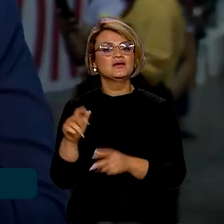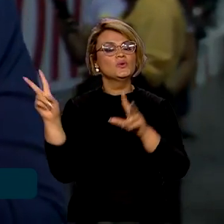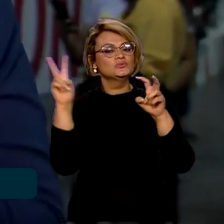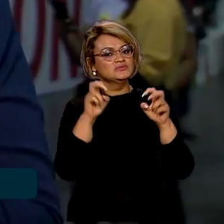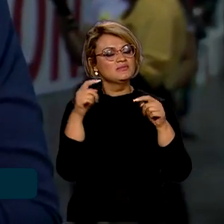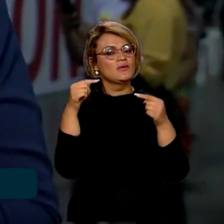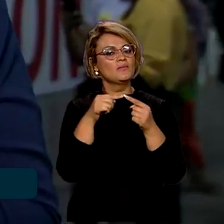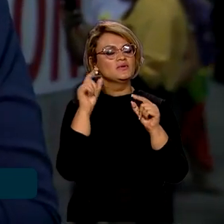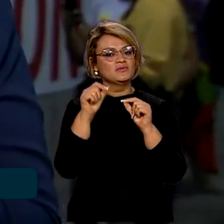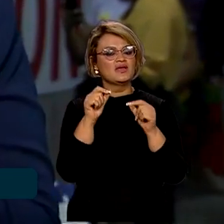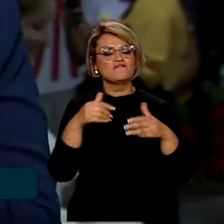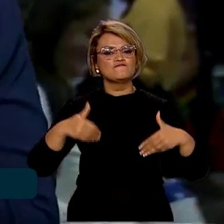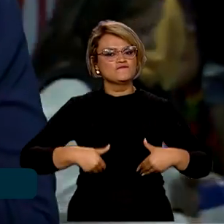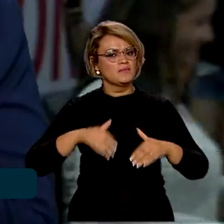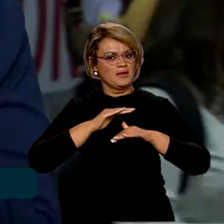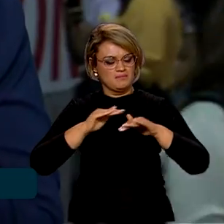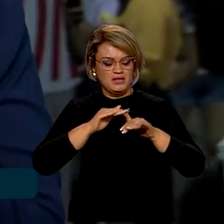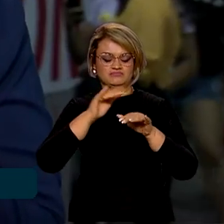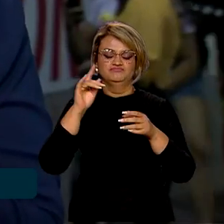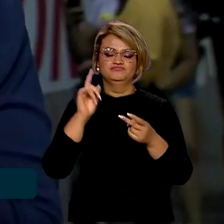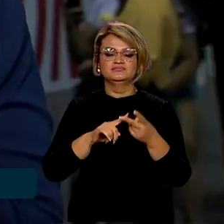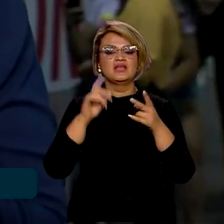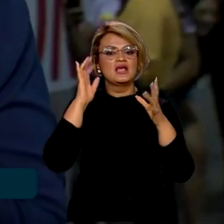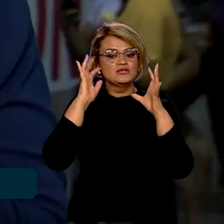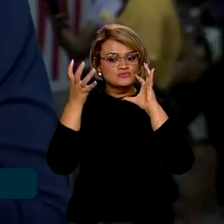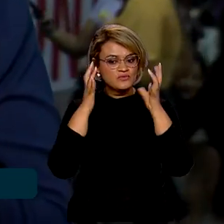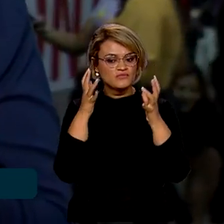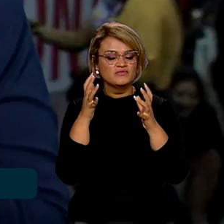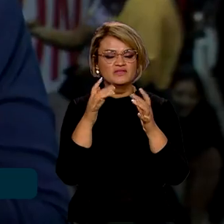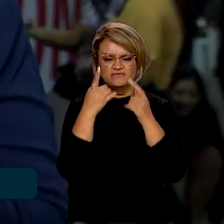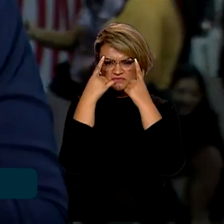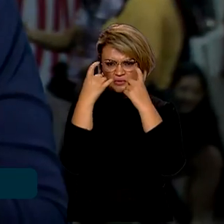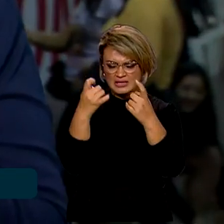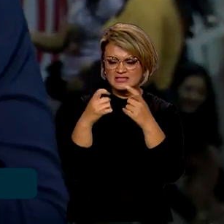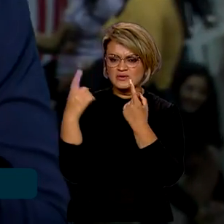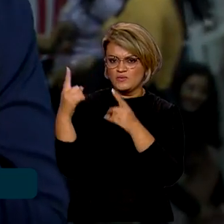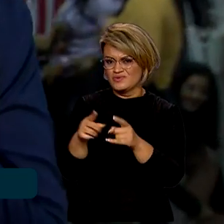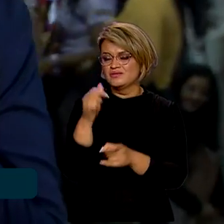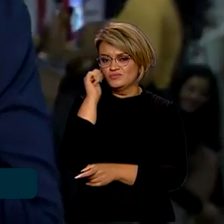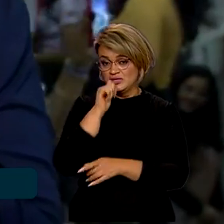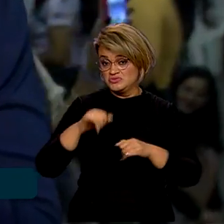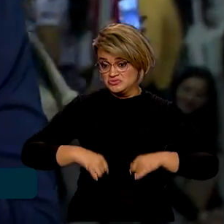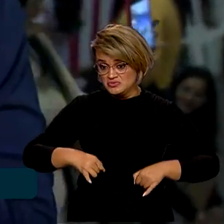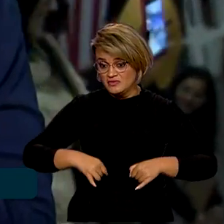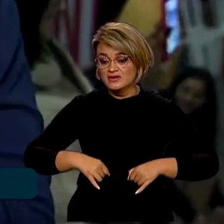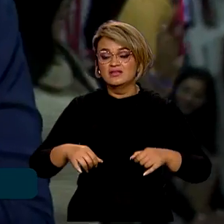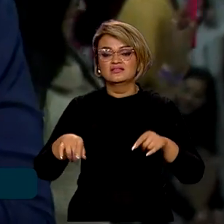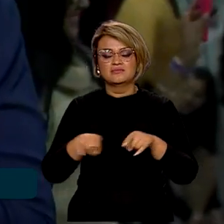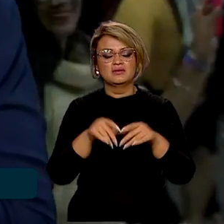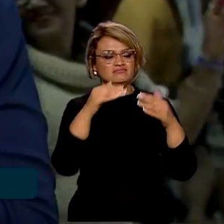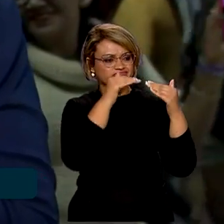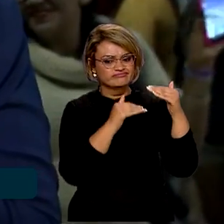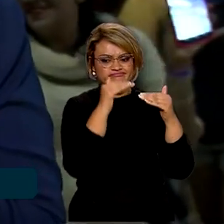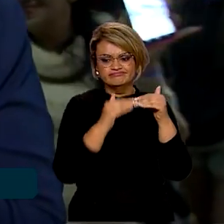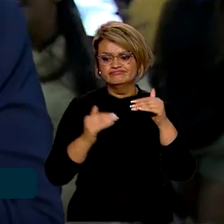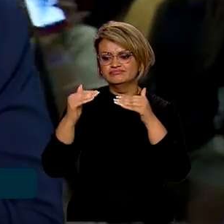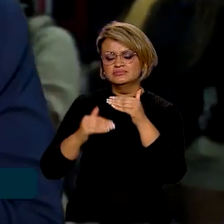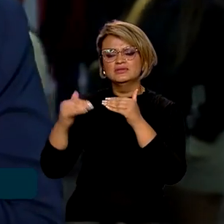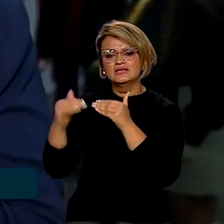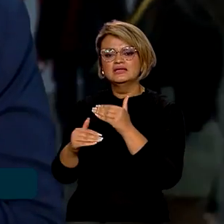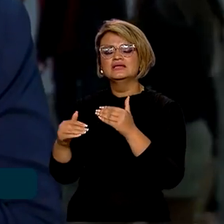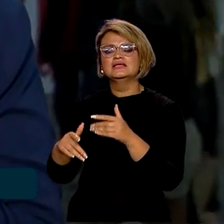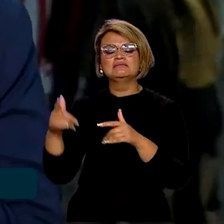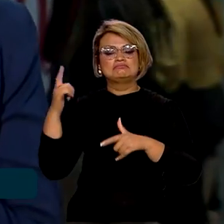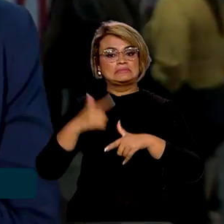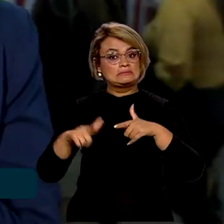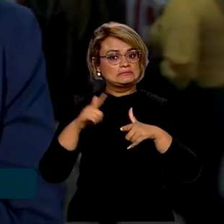a erradicação da fome, também o combate à violência contra as mulheres e o combate às desigualdades e também à